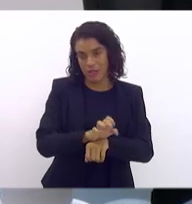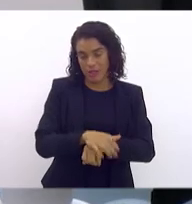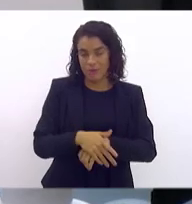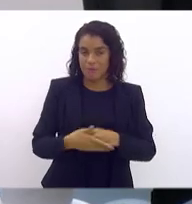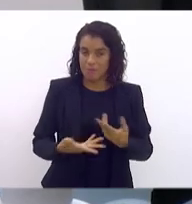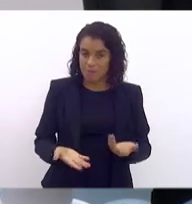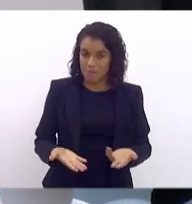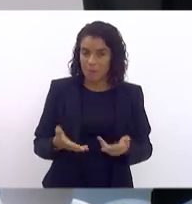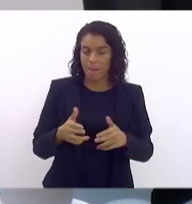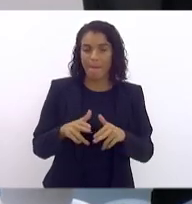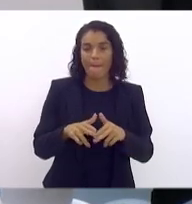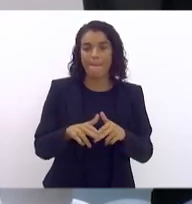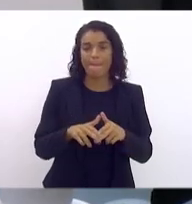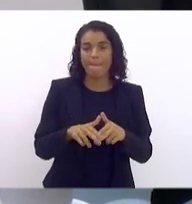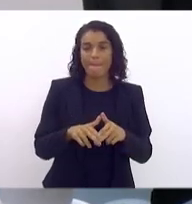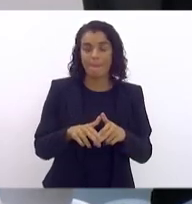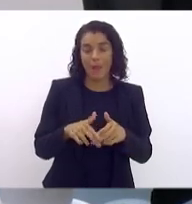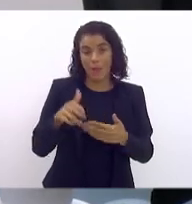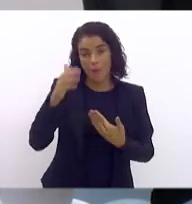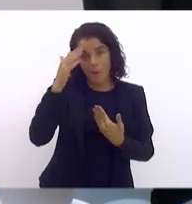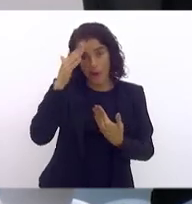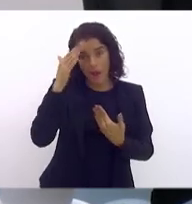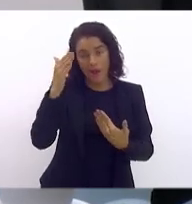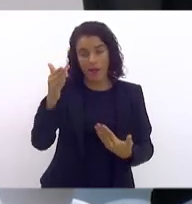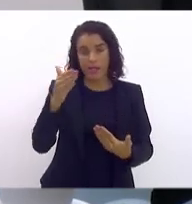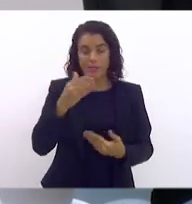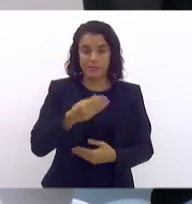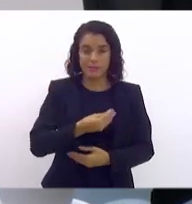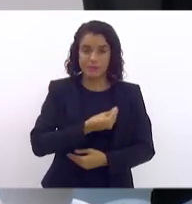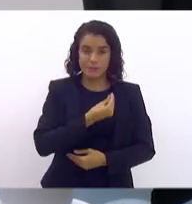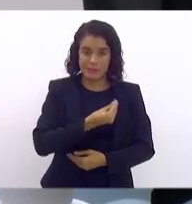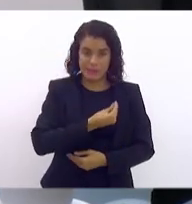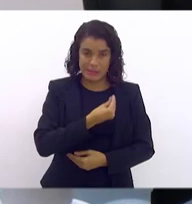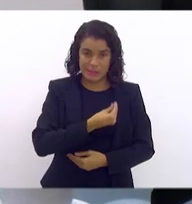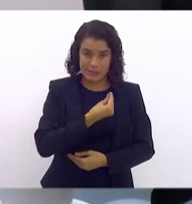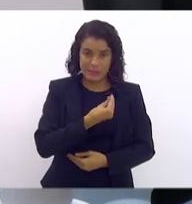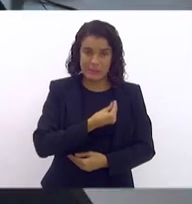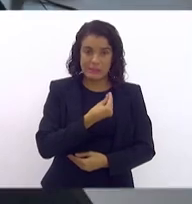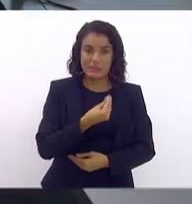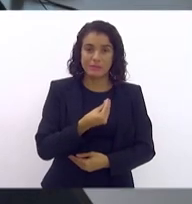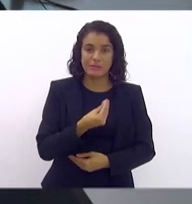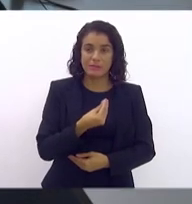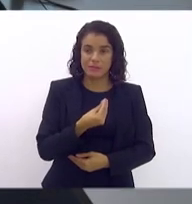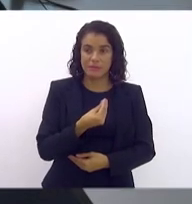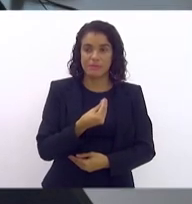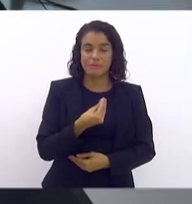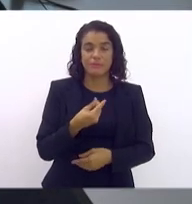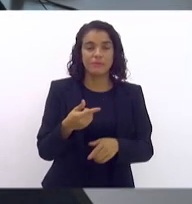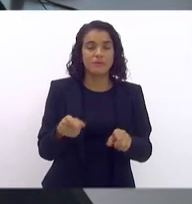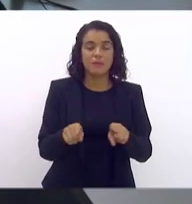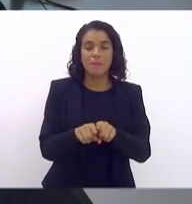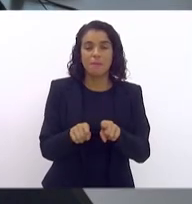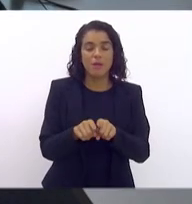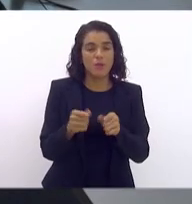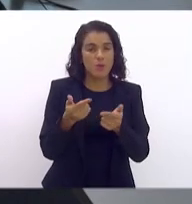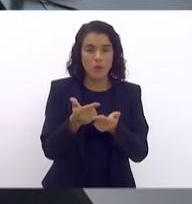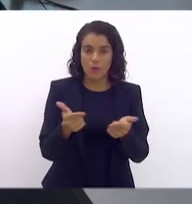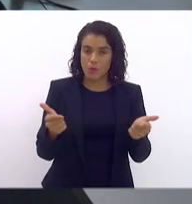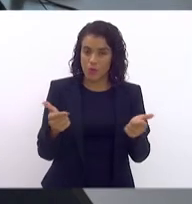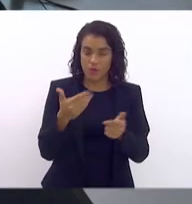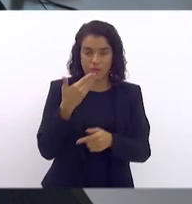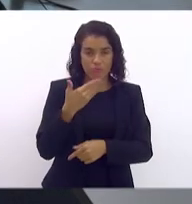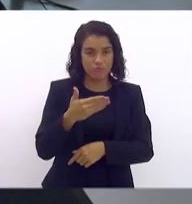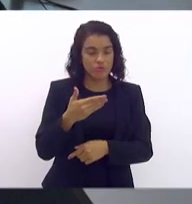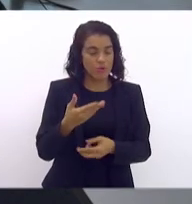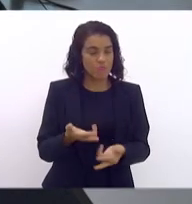isso Senor Carlos Rangel que agradeço a sua presença eh não tenho dúvidas do do seu comprometimento com